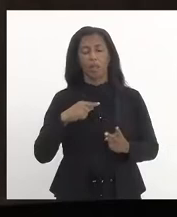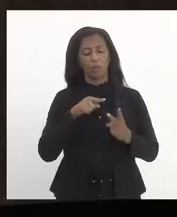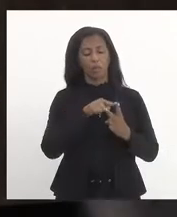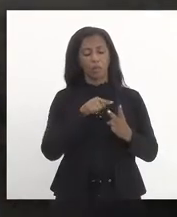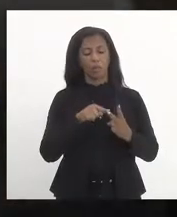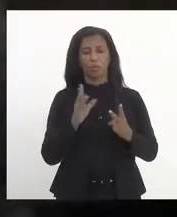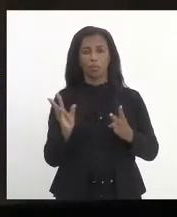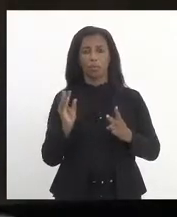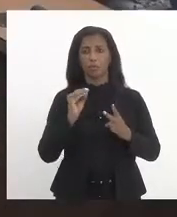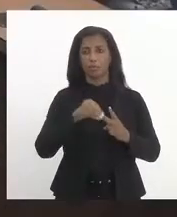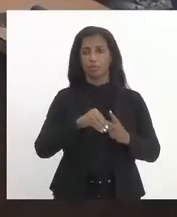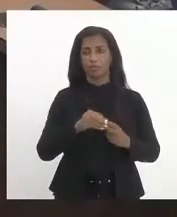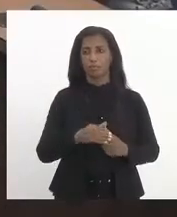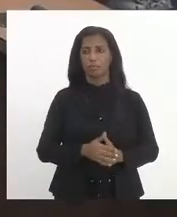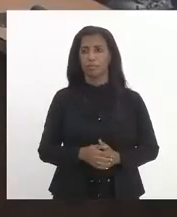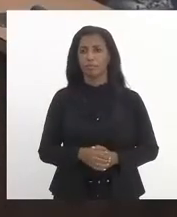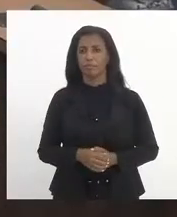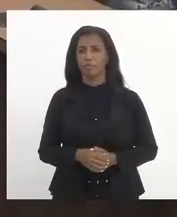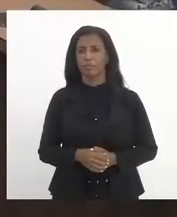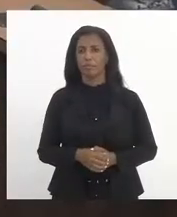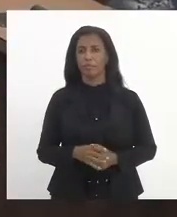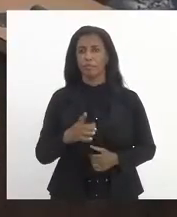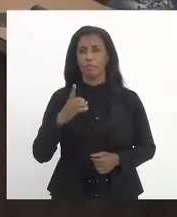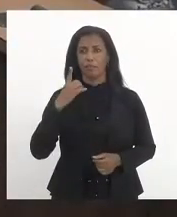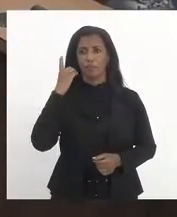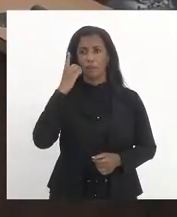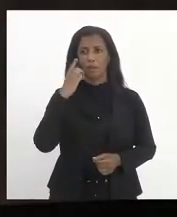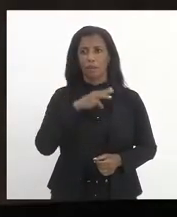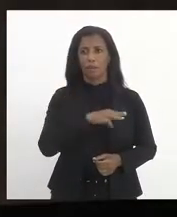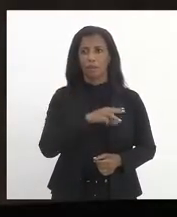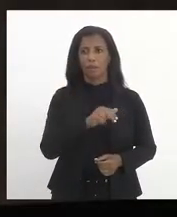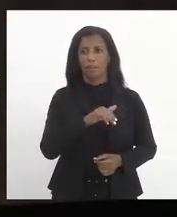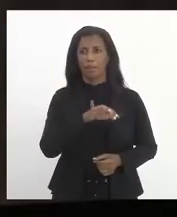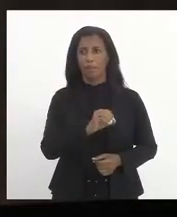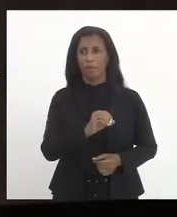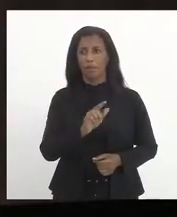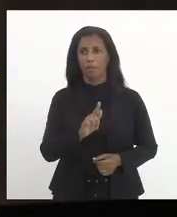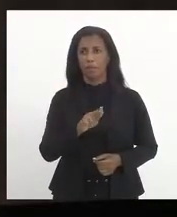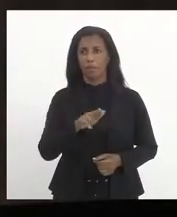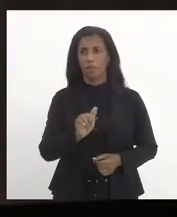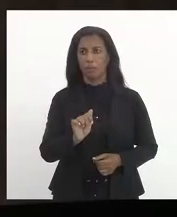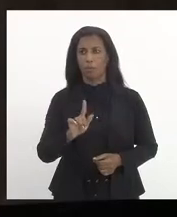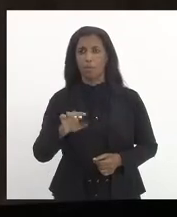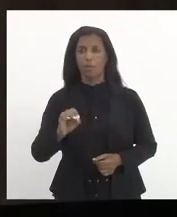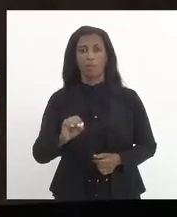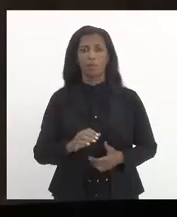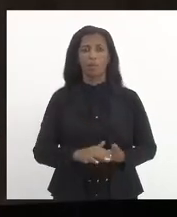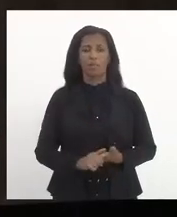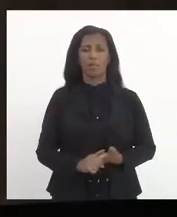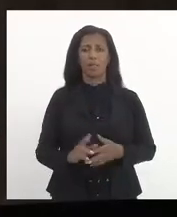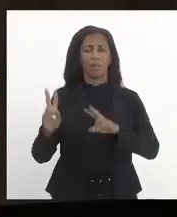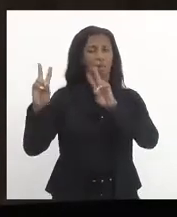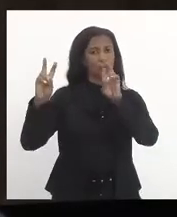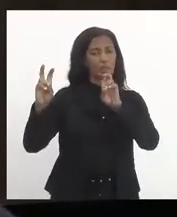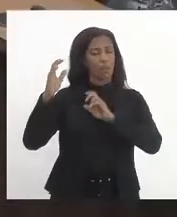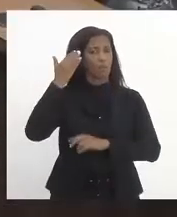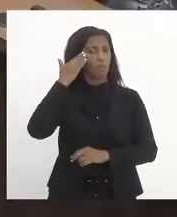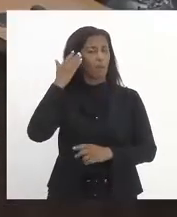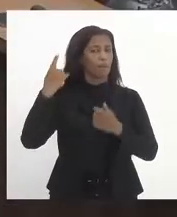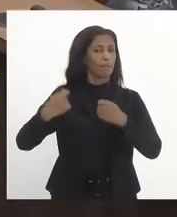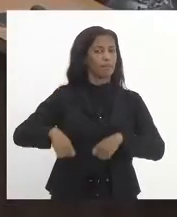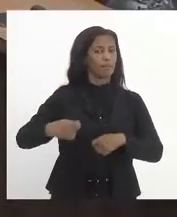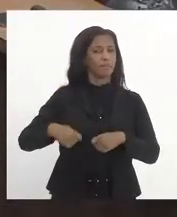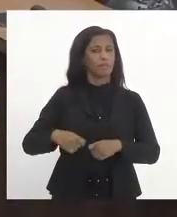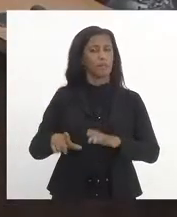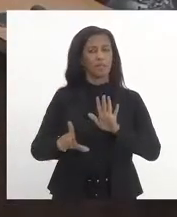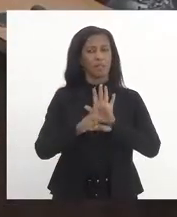a colocar aqui para o deputado Márcio Alberto, eu me referi à deputada Mata Rocha, porque entende muito sobre o tema e da necessidade.